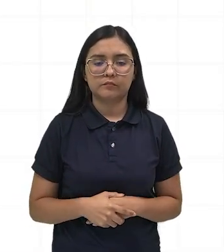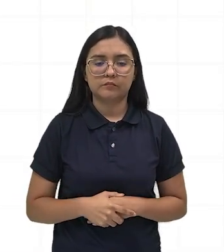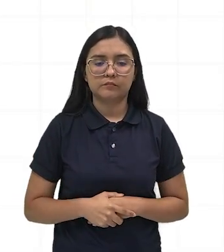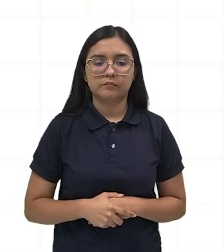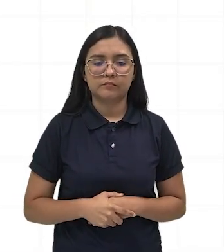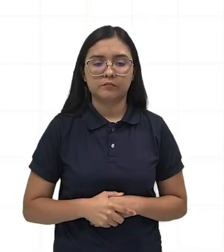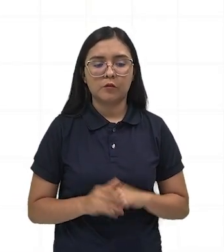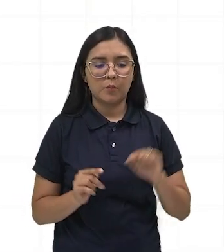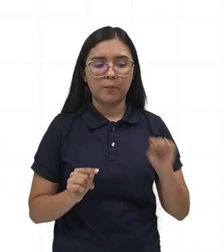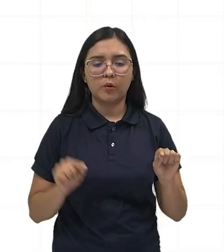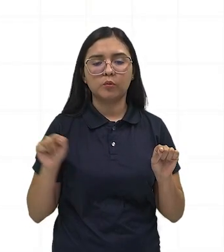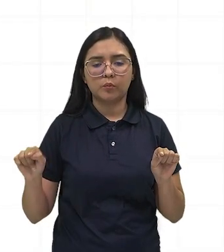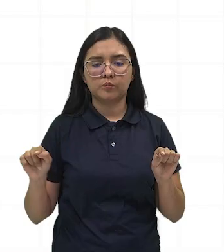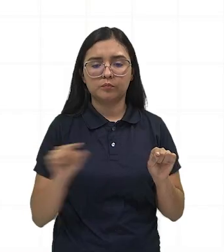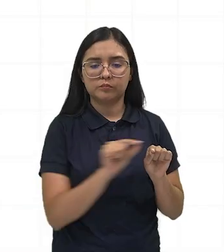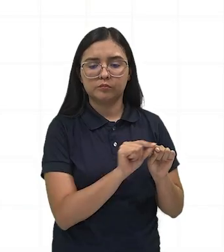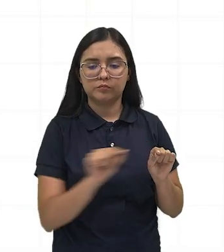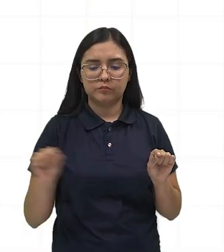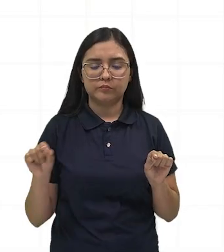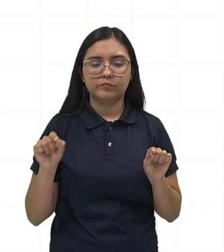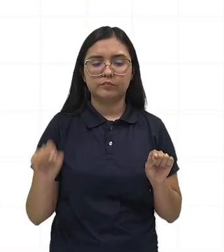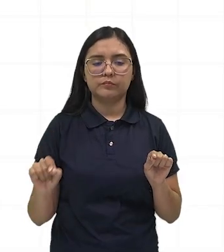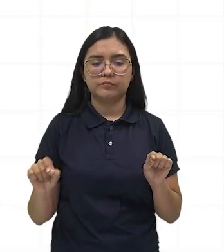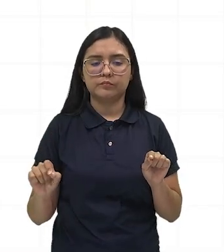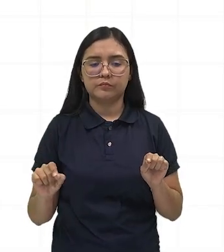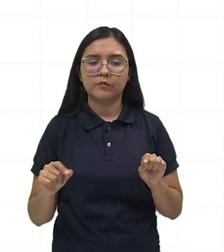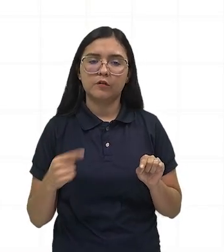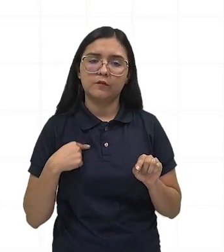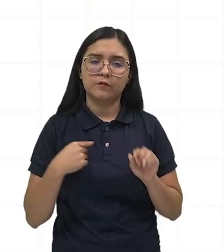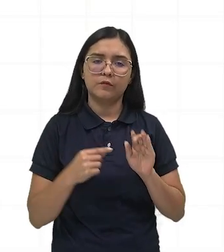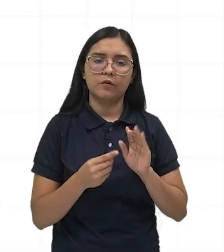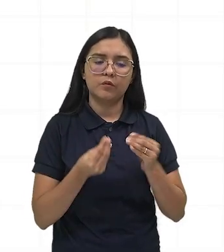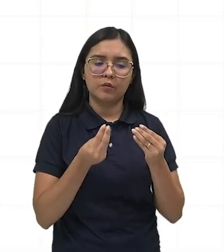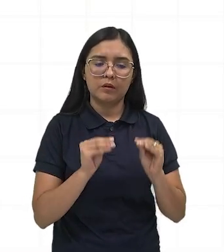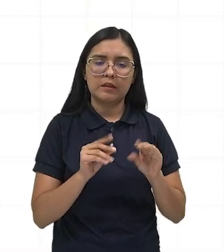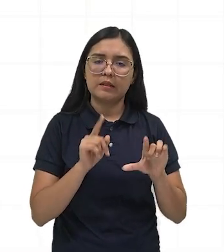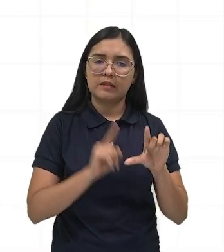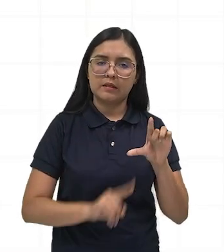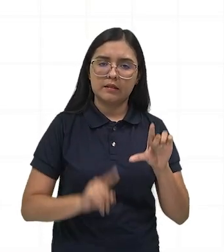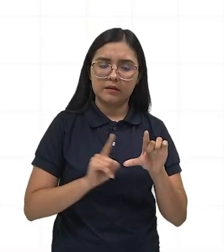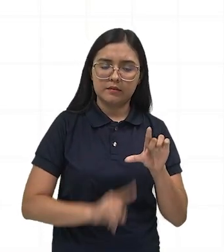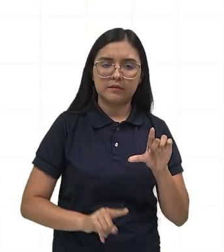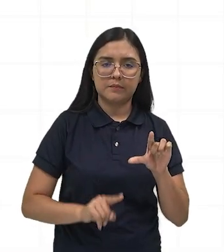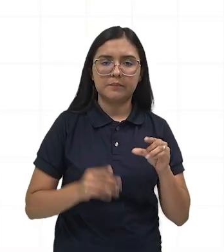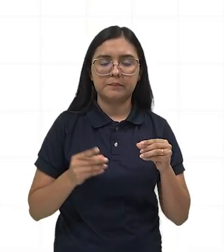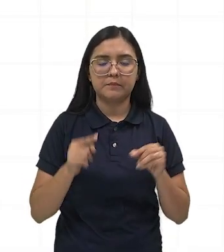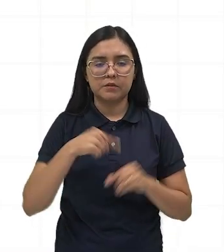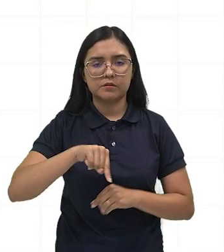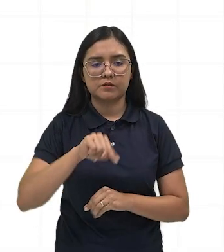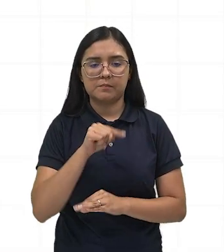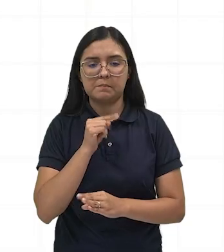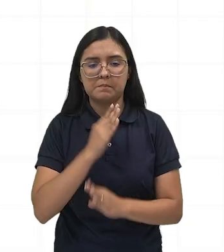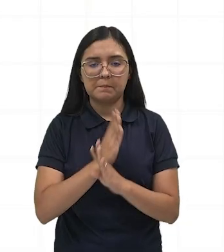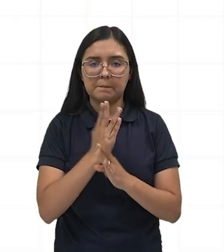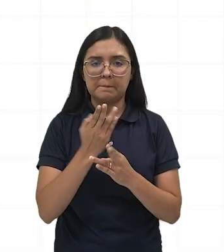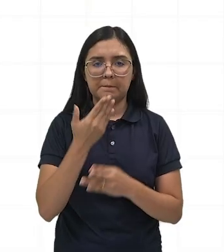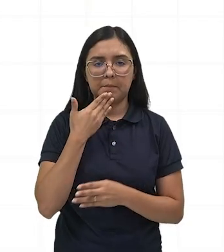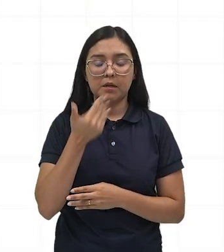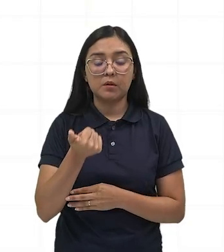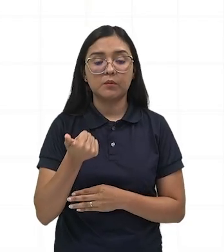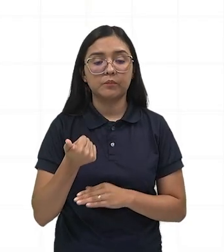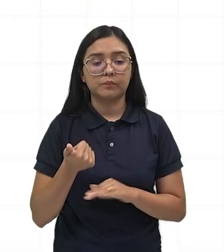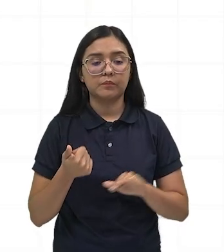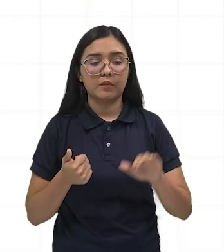de um ponto até o outro. Eu vou até colocar aqui algumas letrinhas para que você consiga identificar melhor. Então, aqui o